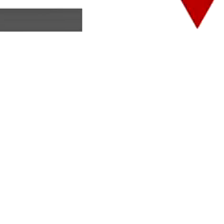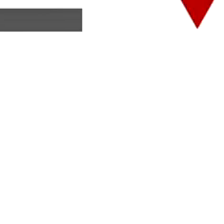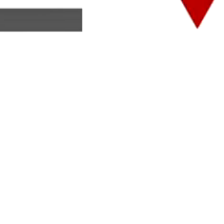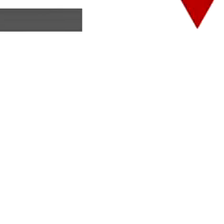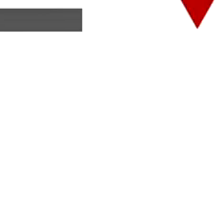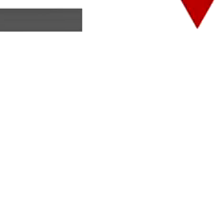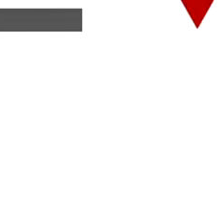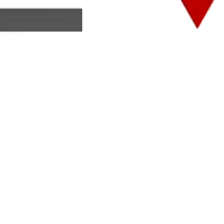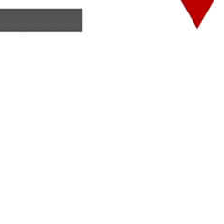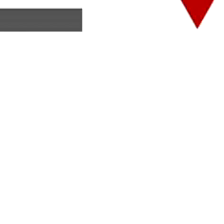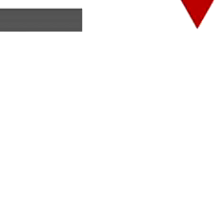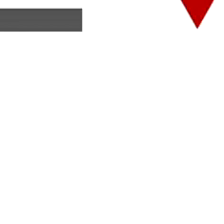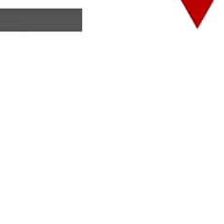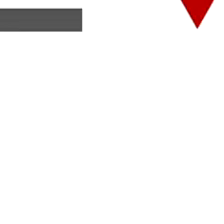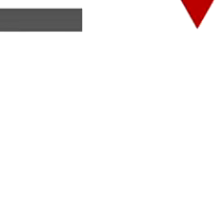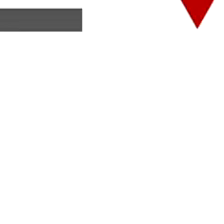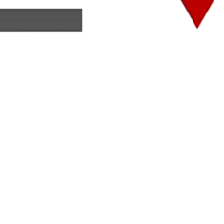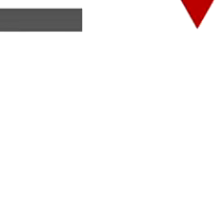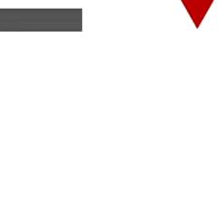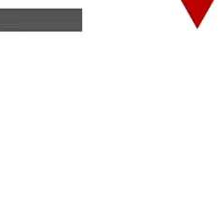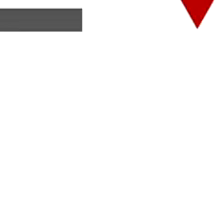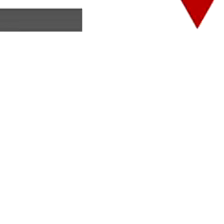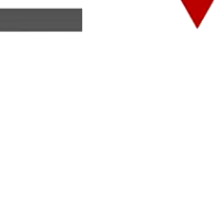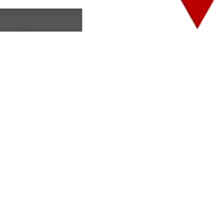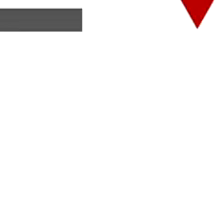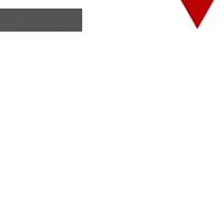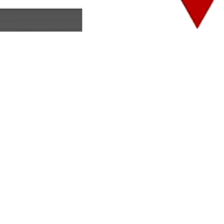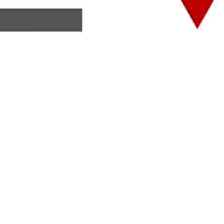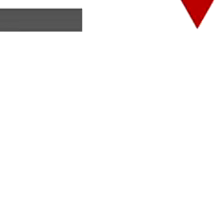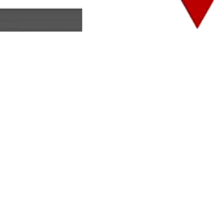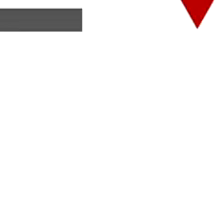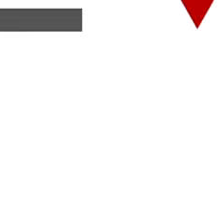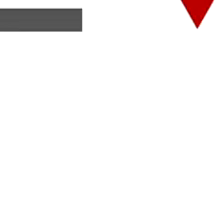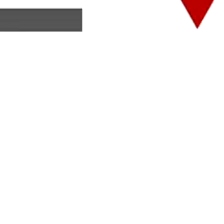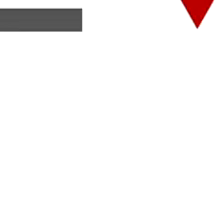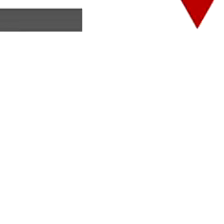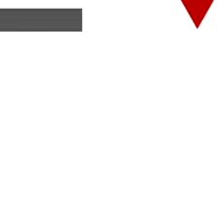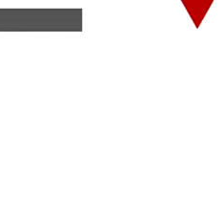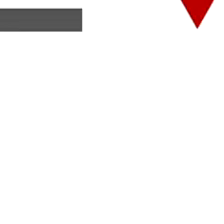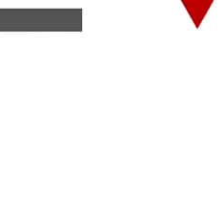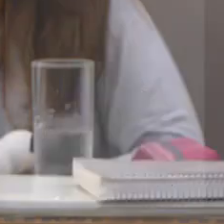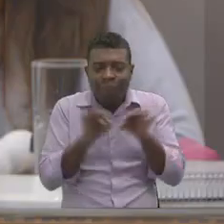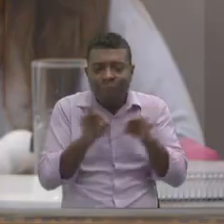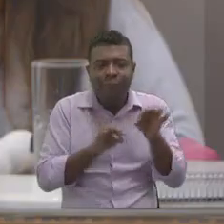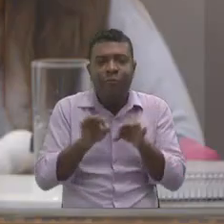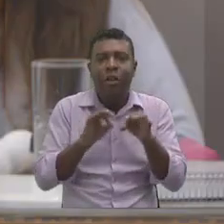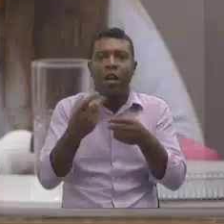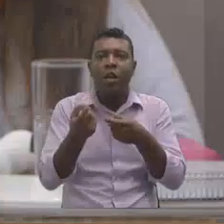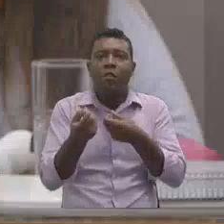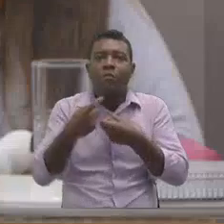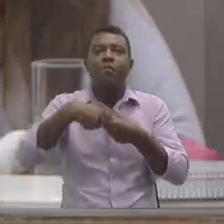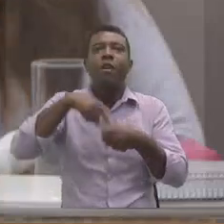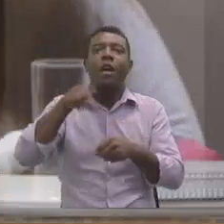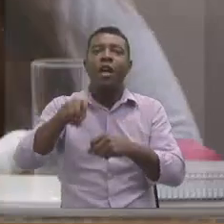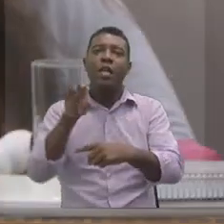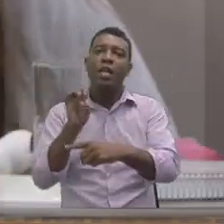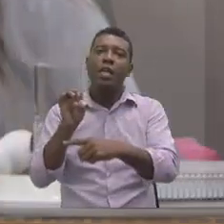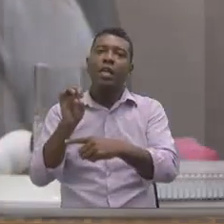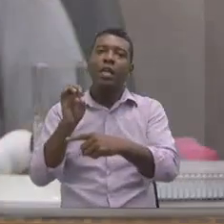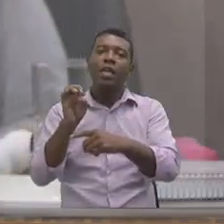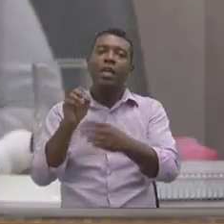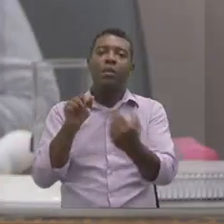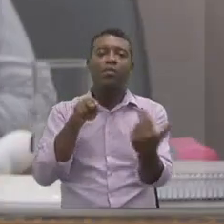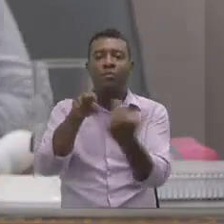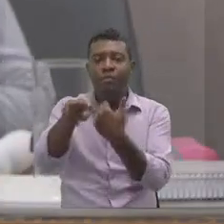recuperação das nossas estradas então um pouco mais de um ano Eu mencionei daqui a pouco a gente completou em abril agora um ano do